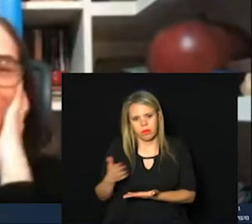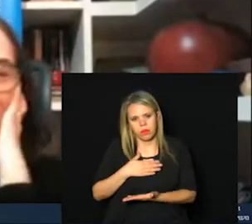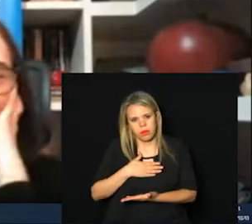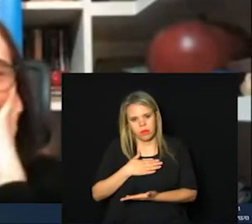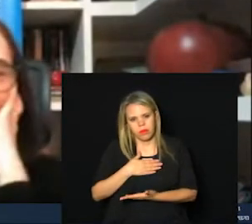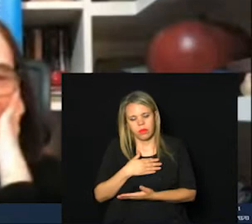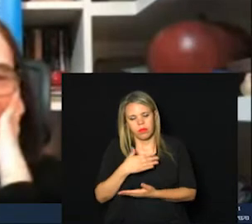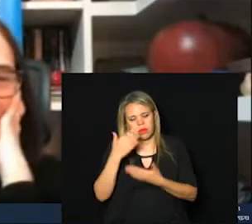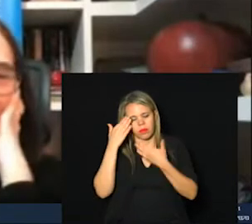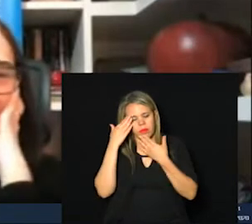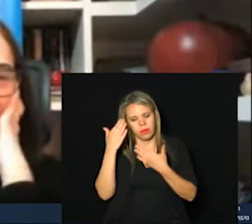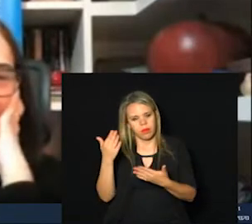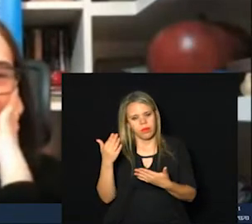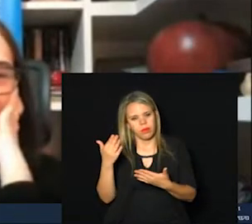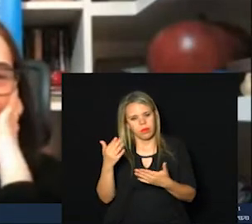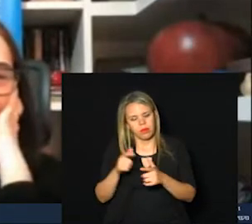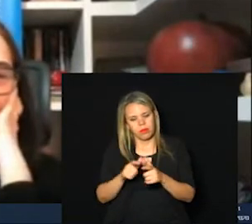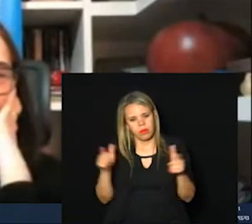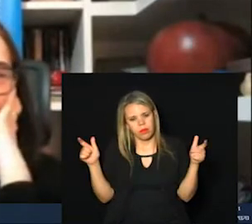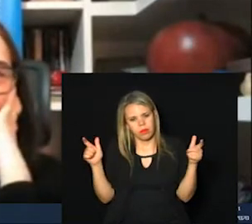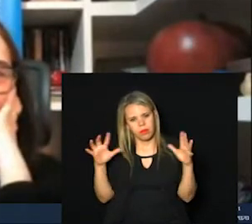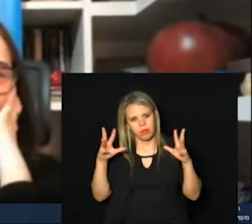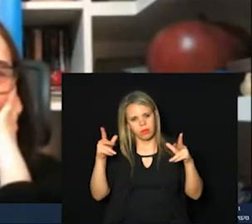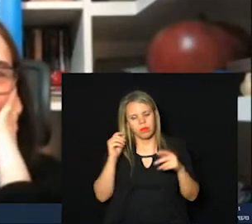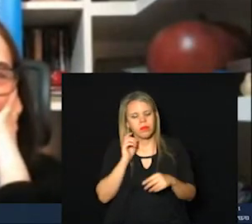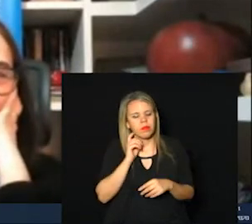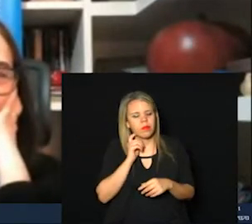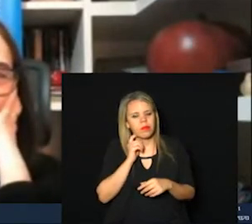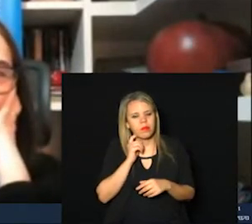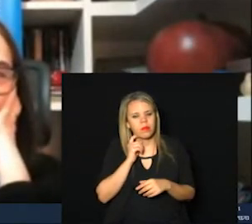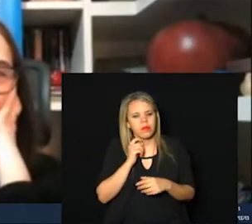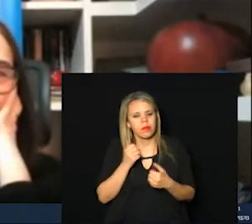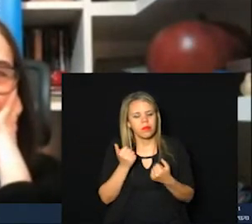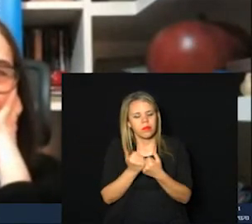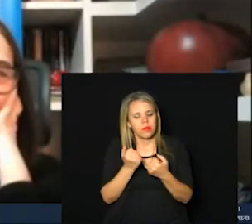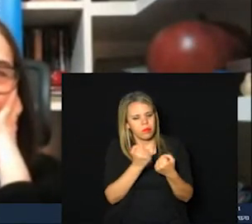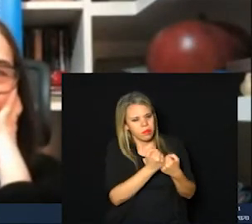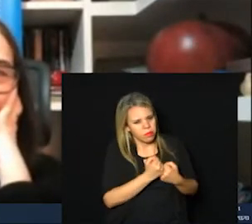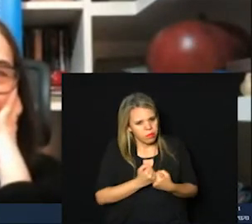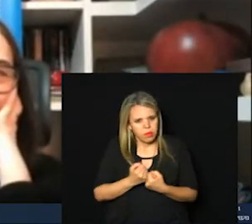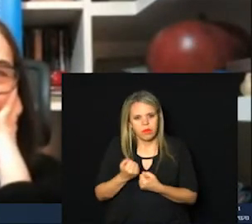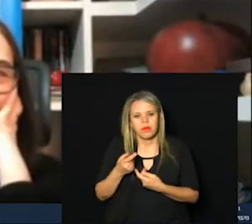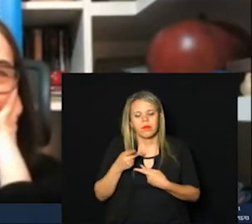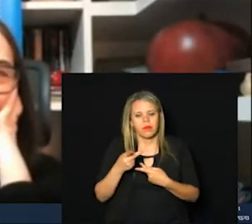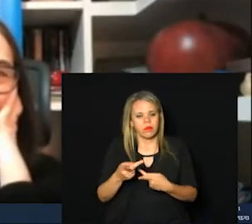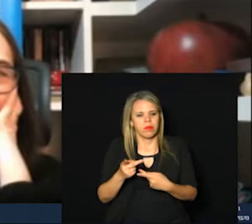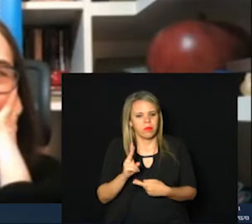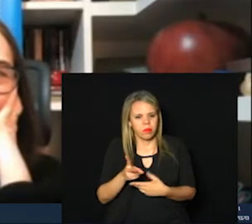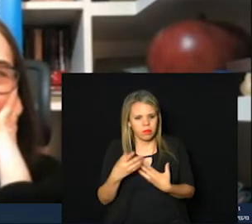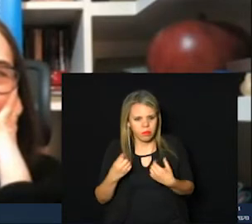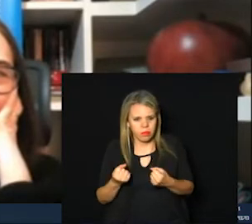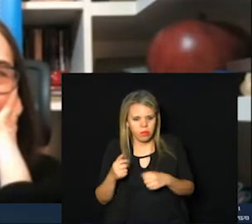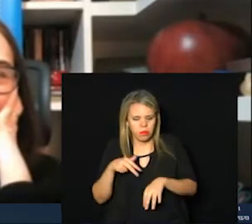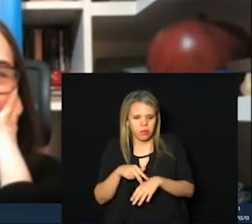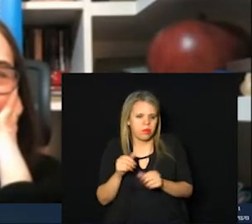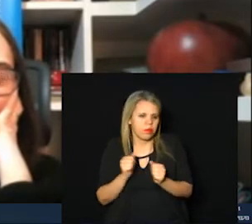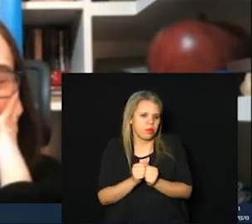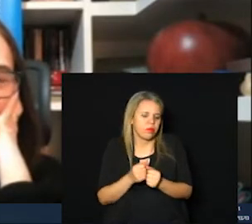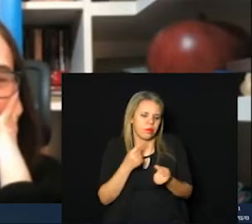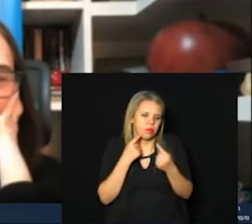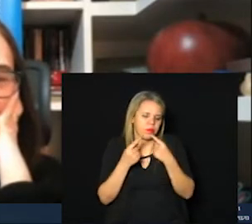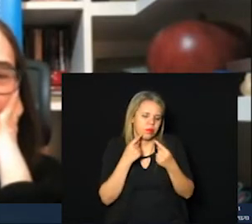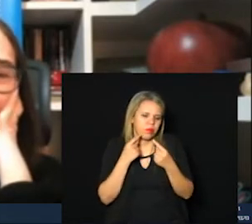minha gratidão enorme por tudo, por todas as parcerias, pelo convite, por estar aceitando estar aqui conosco e estar